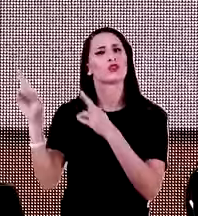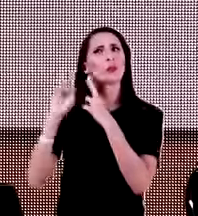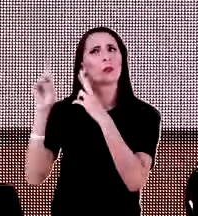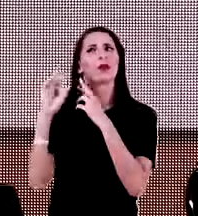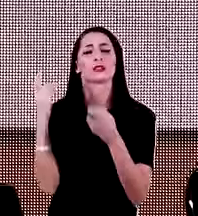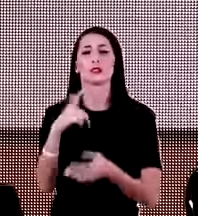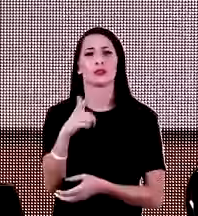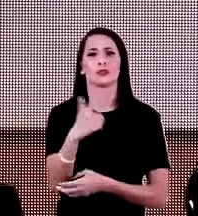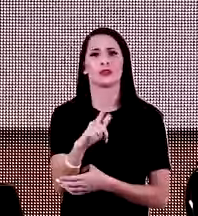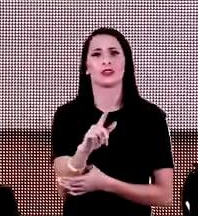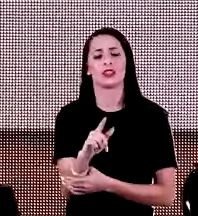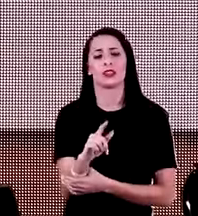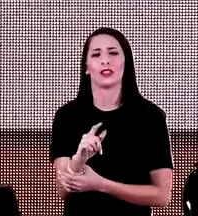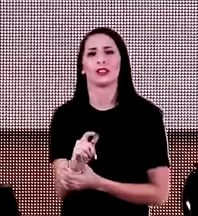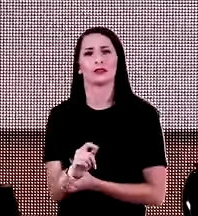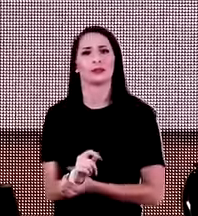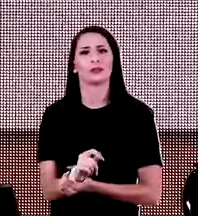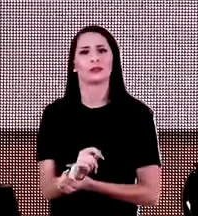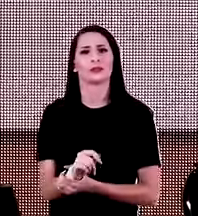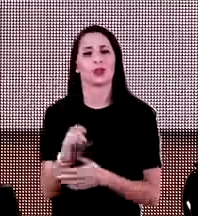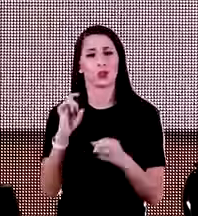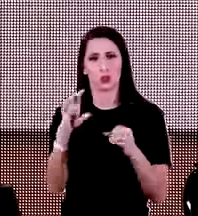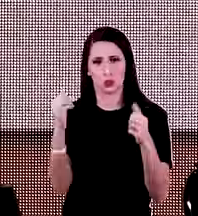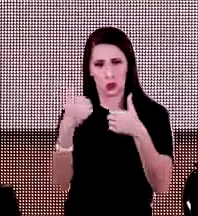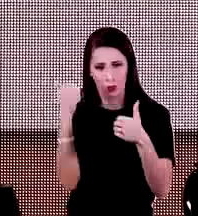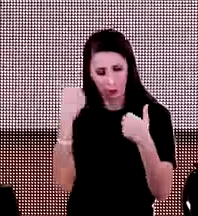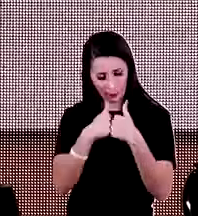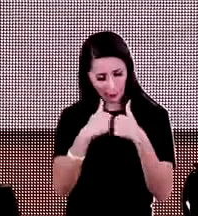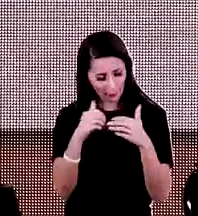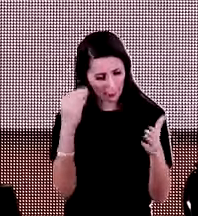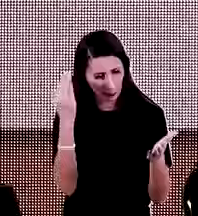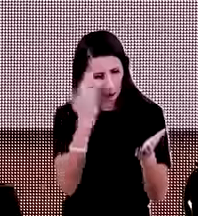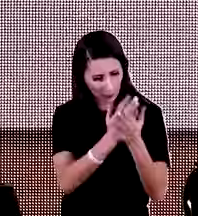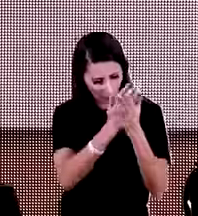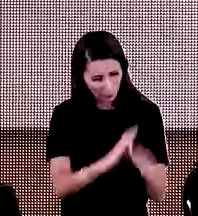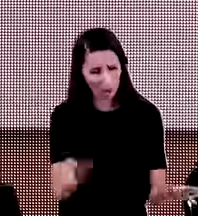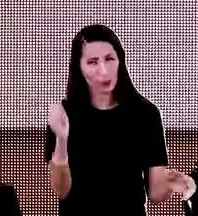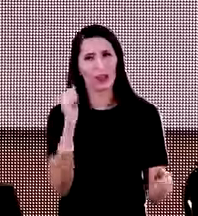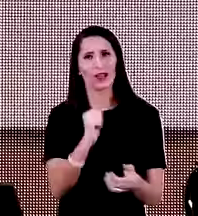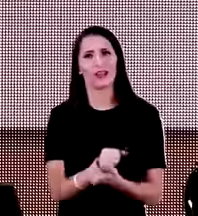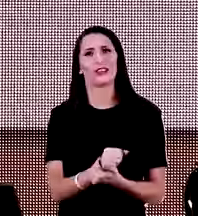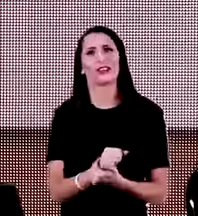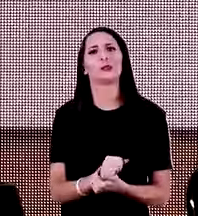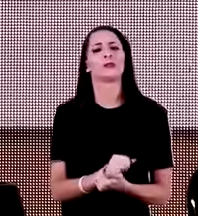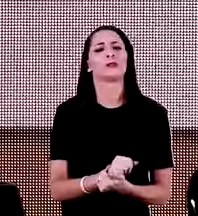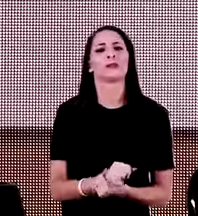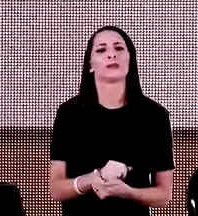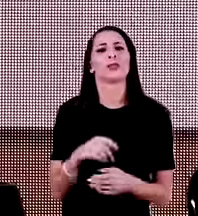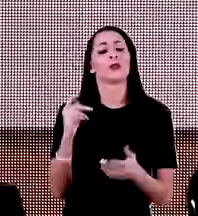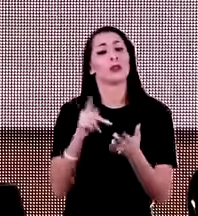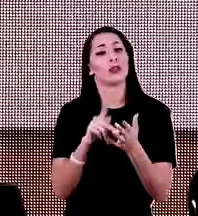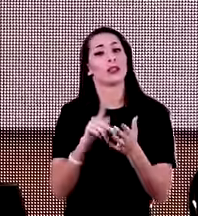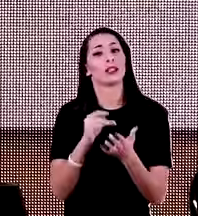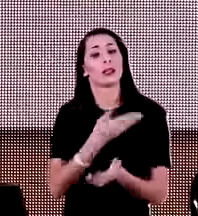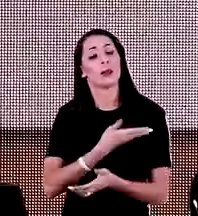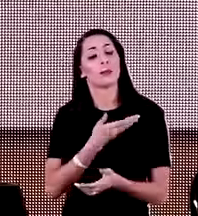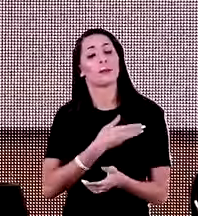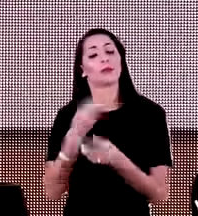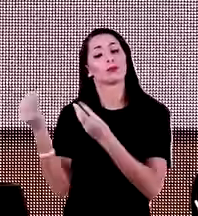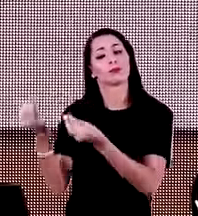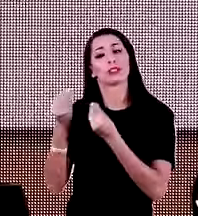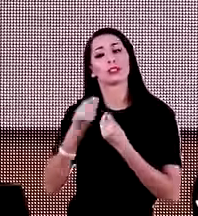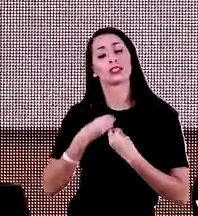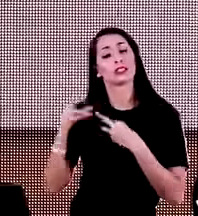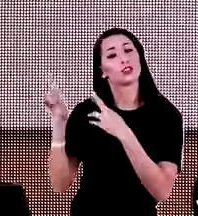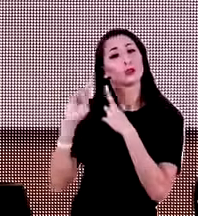terra e joga no teu cadáver para tu morrer logo de vez. O verdadeiro amigo é aquele que traz esperança para o coração da gente, aquele que anima a